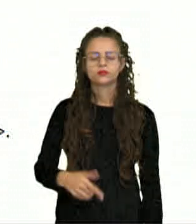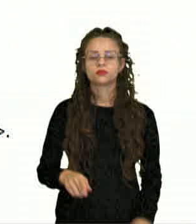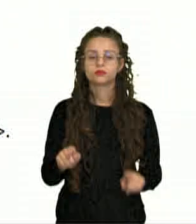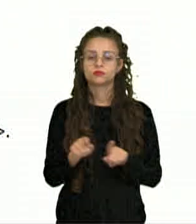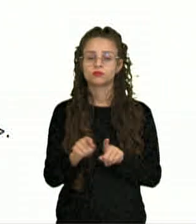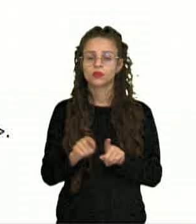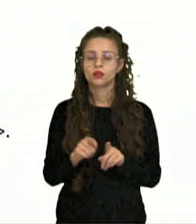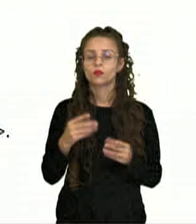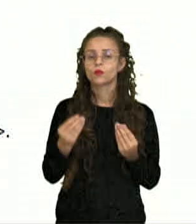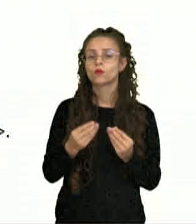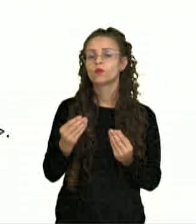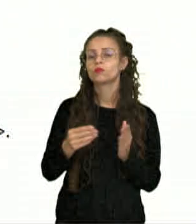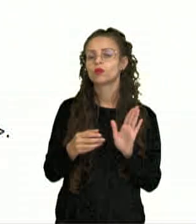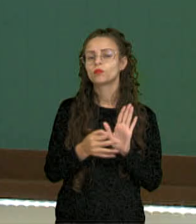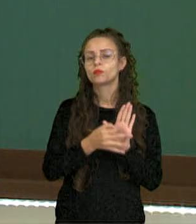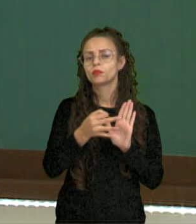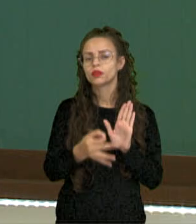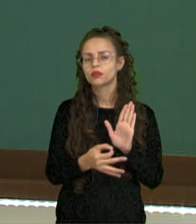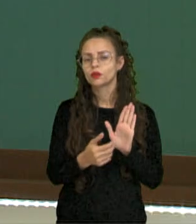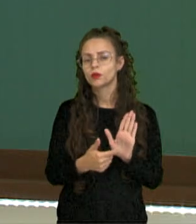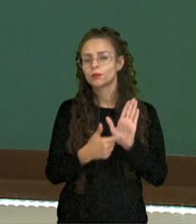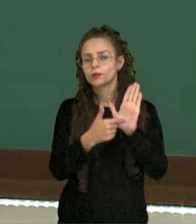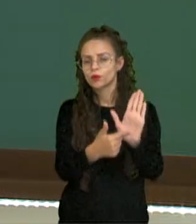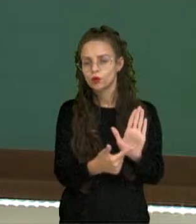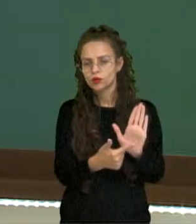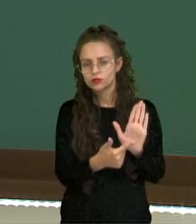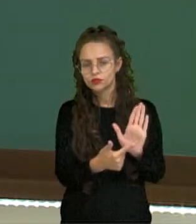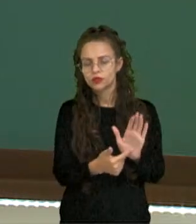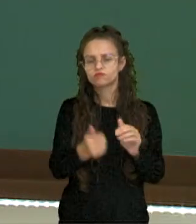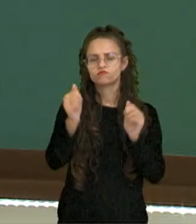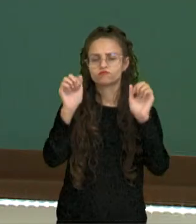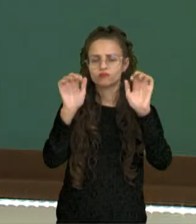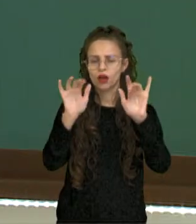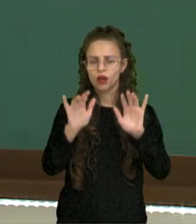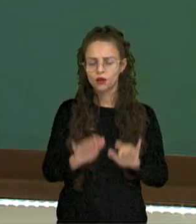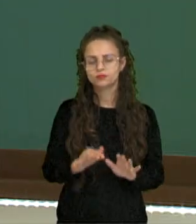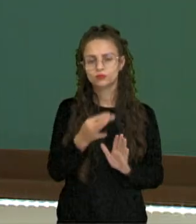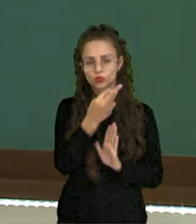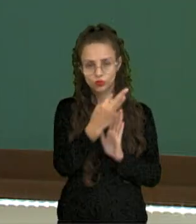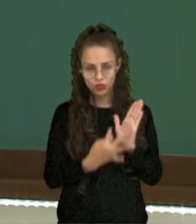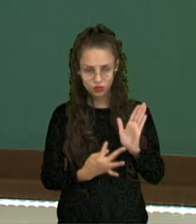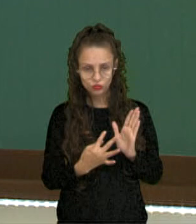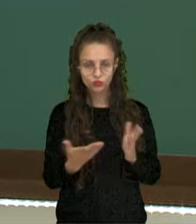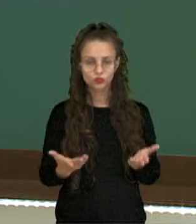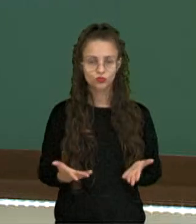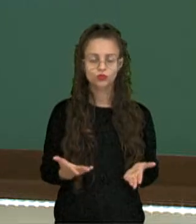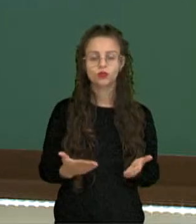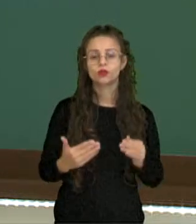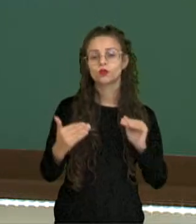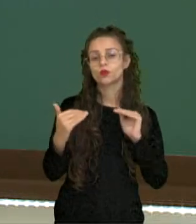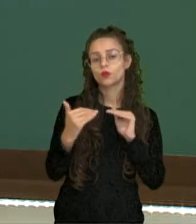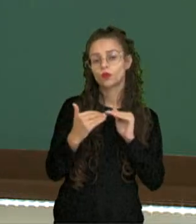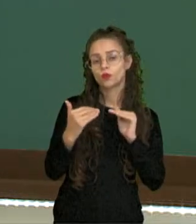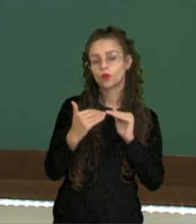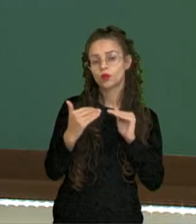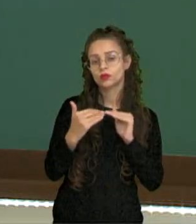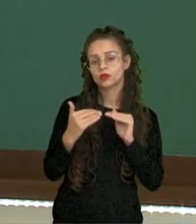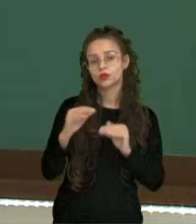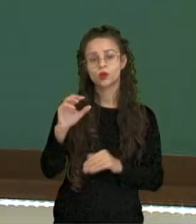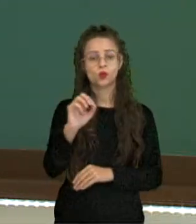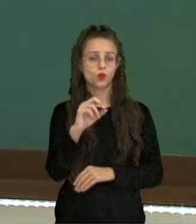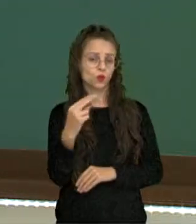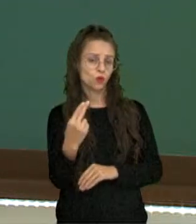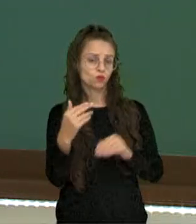que o editorial está dando para o texto, seja ele de concordância ou